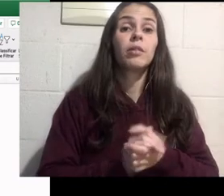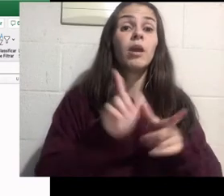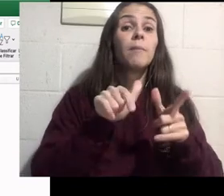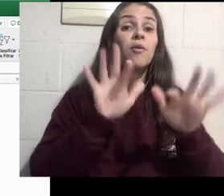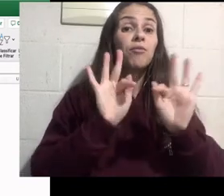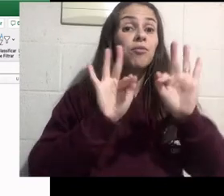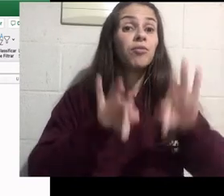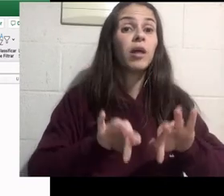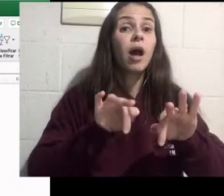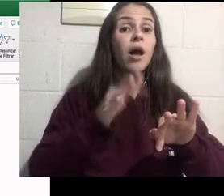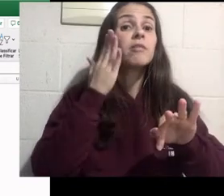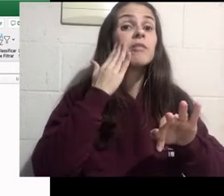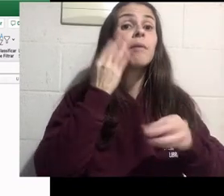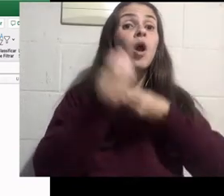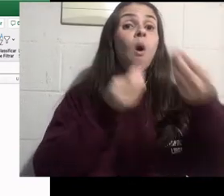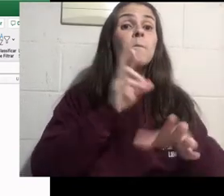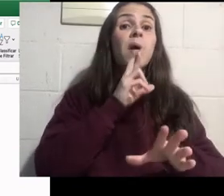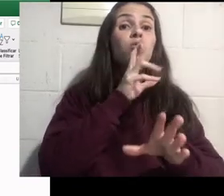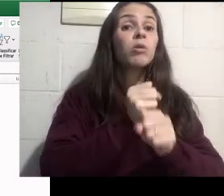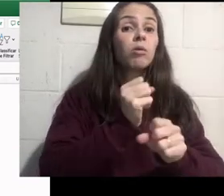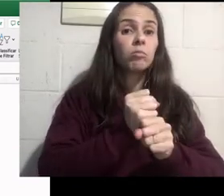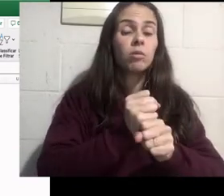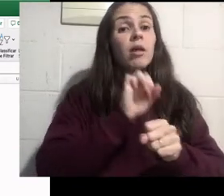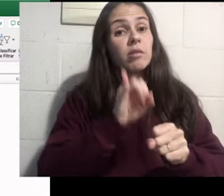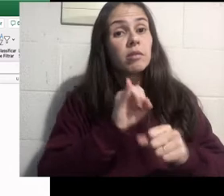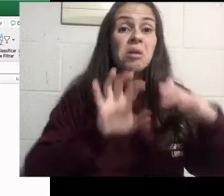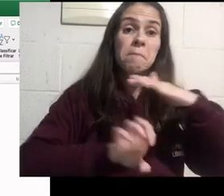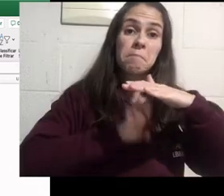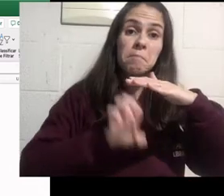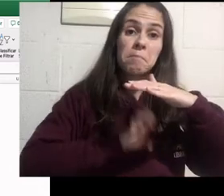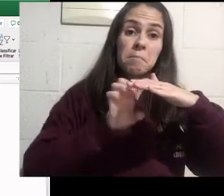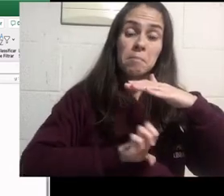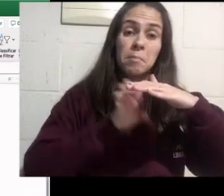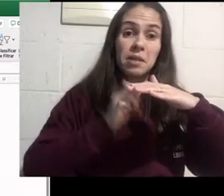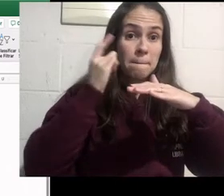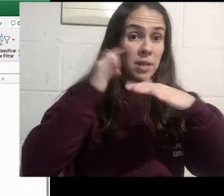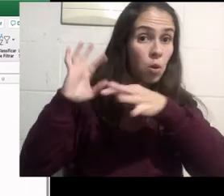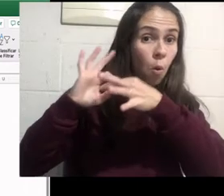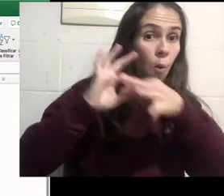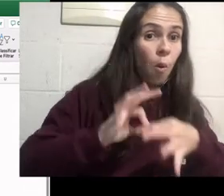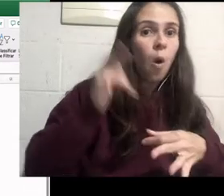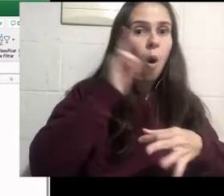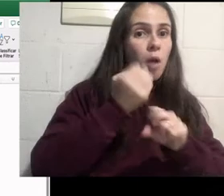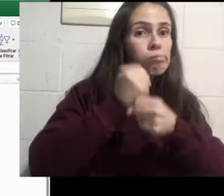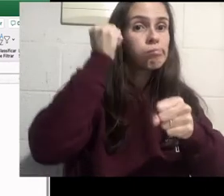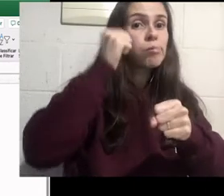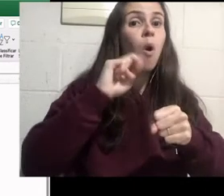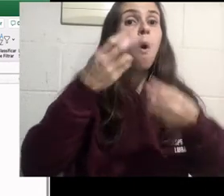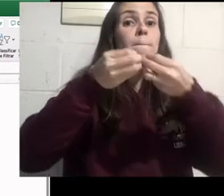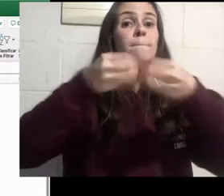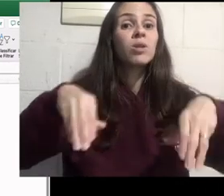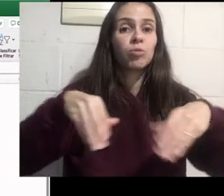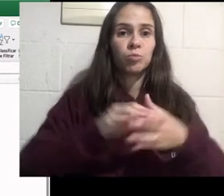E no final, então, a gente tem uma projeção do resultado, né, ou seja, se a mini empresa, ela, dentro desse contexto, fecharia com lucro ou